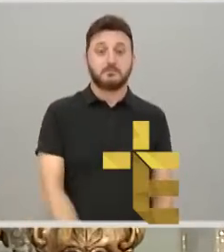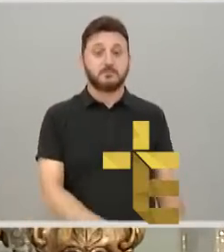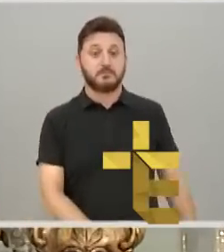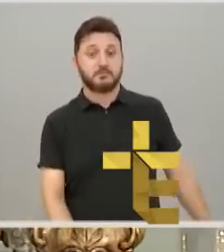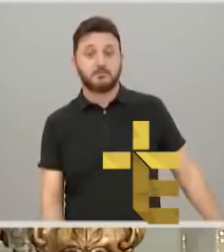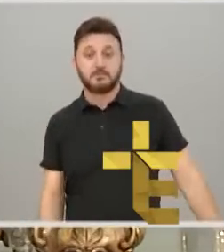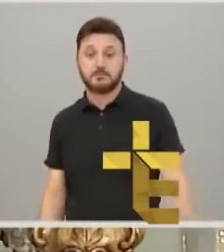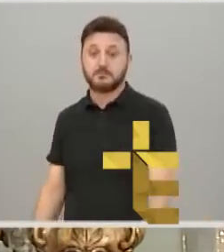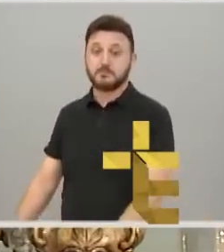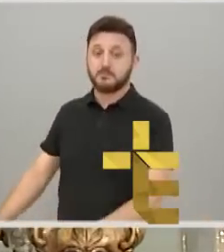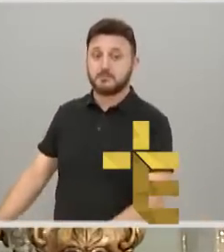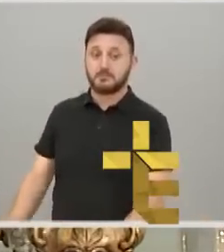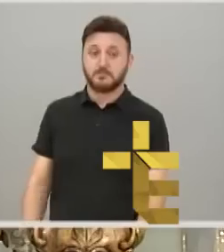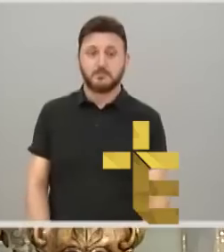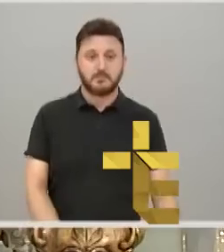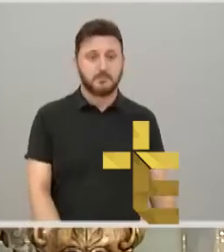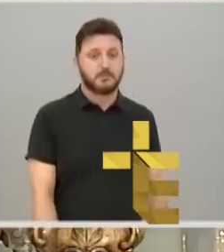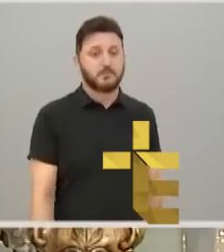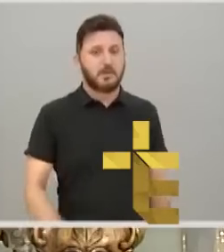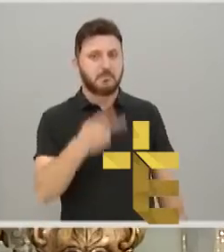íntimo.